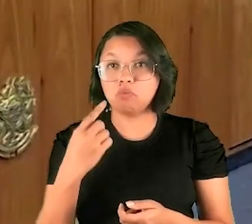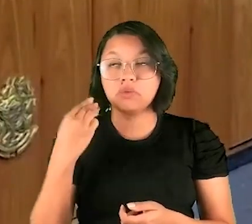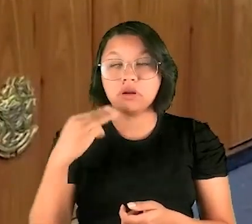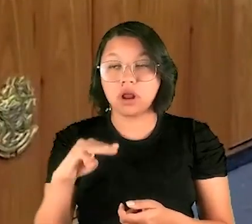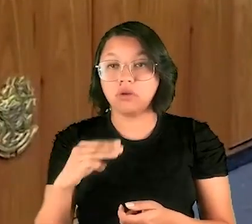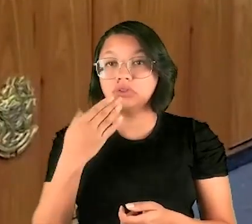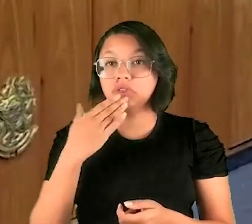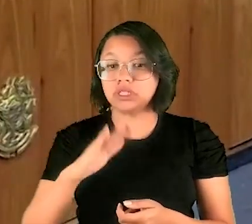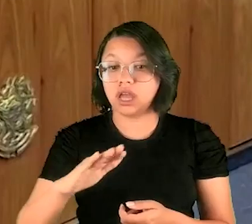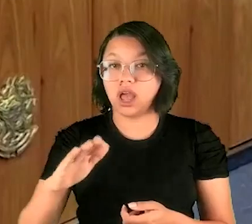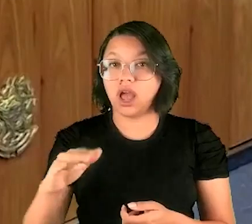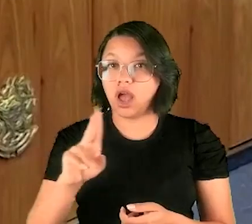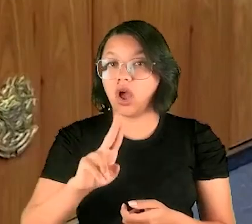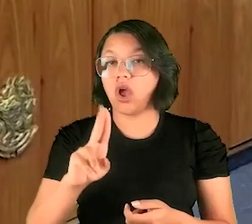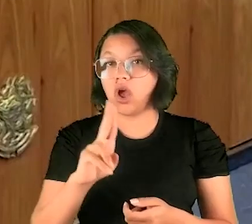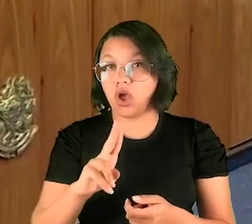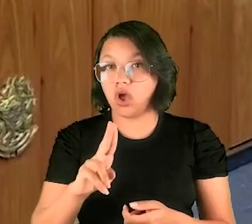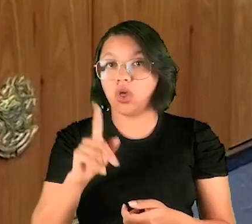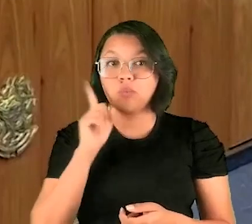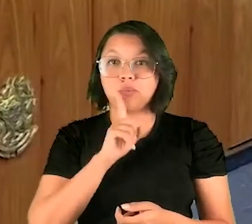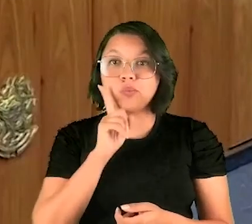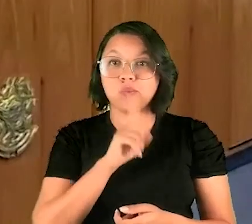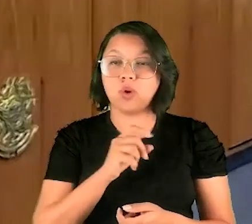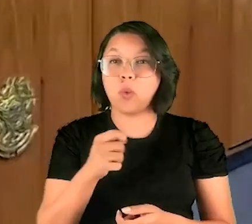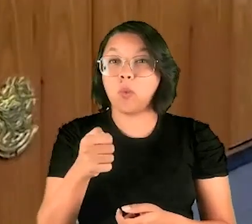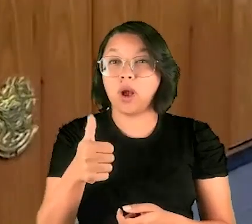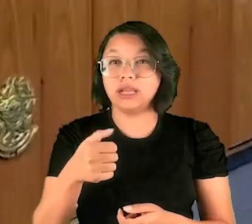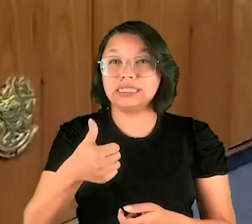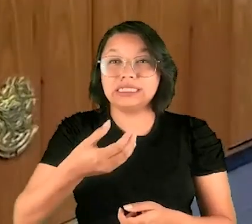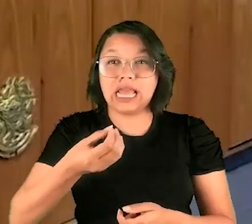nos últimos 2 anos, quase 10 mil Carticels.